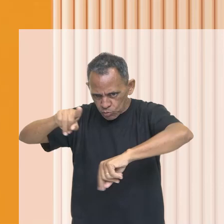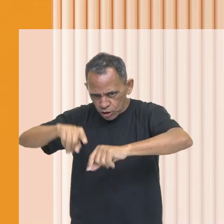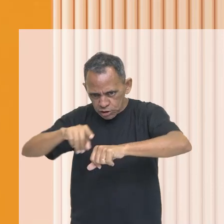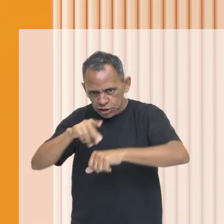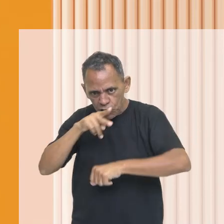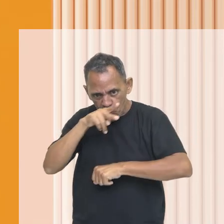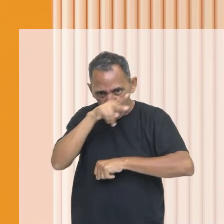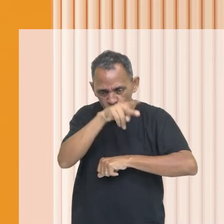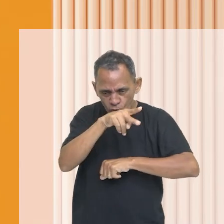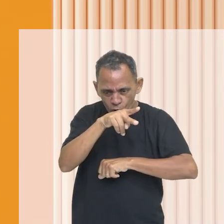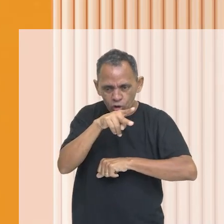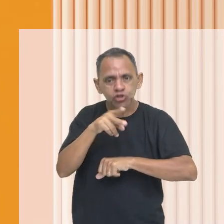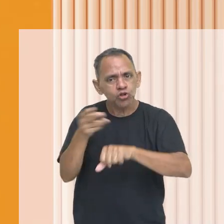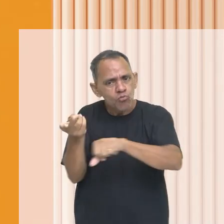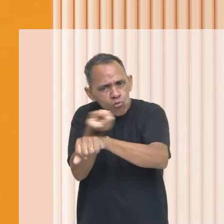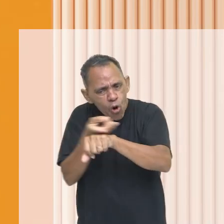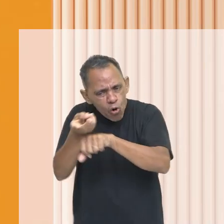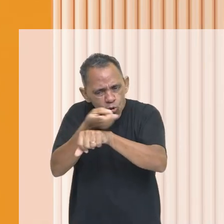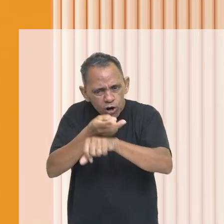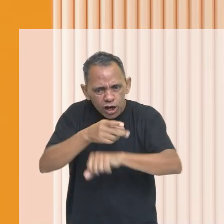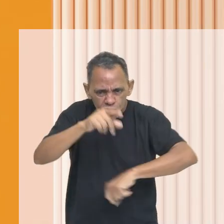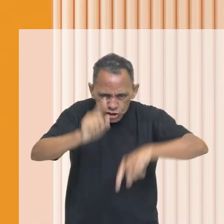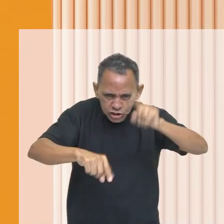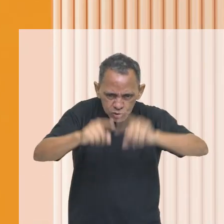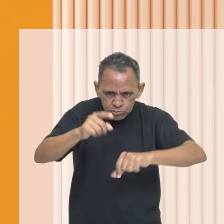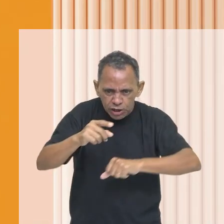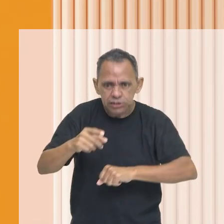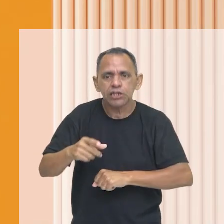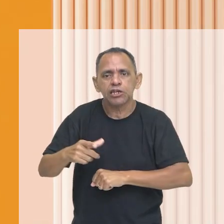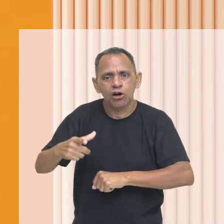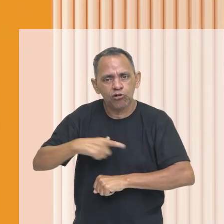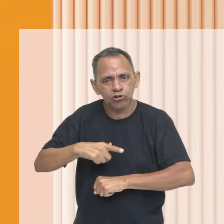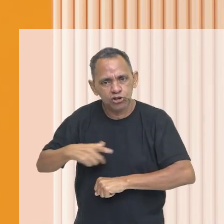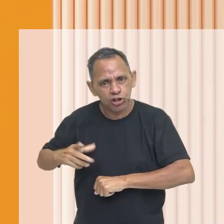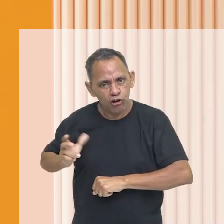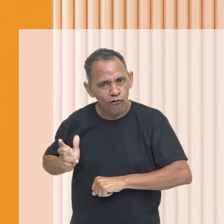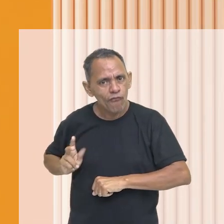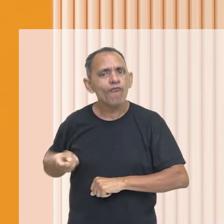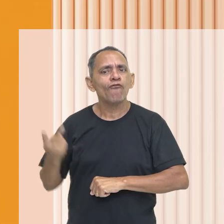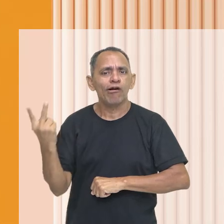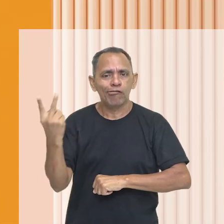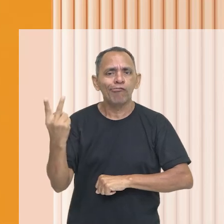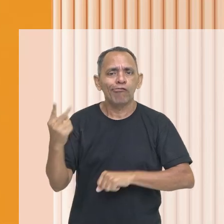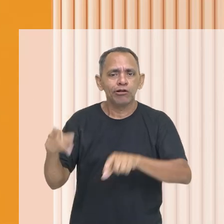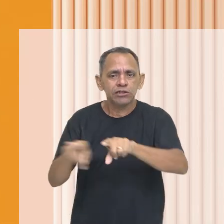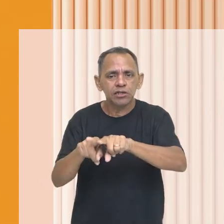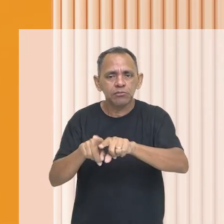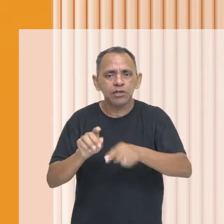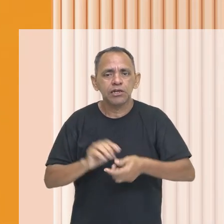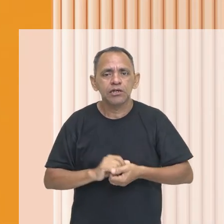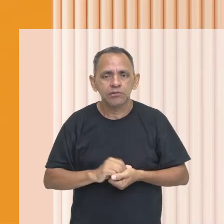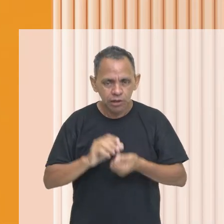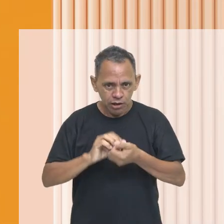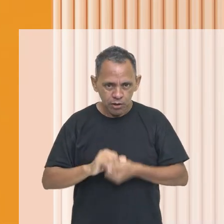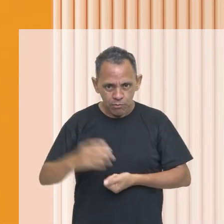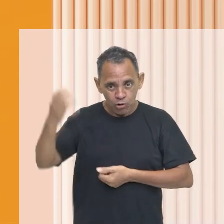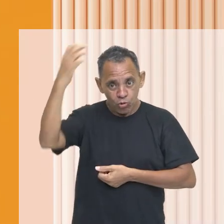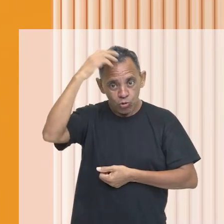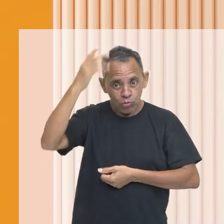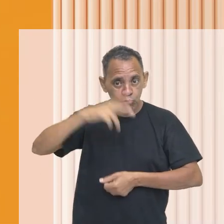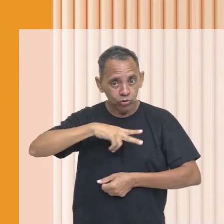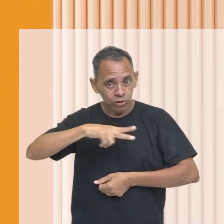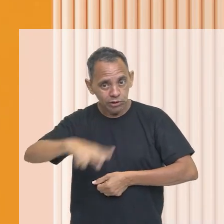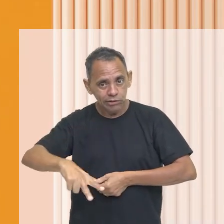busca desse metal precioso, a fim de gerar riqueza, né, para a coroa portuguesa. É claro